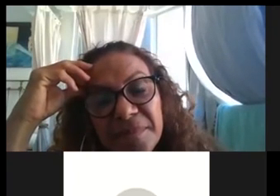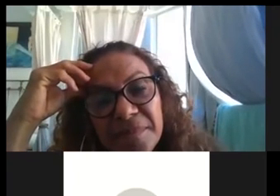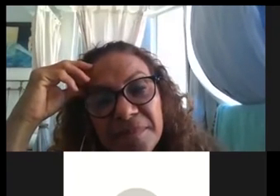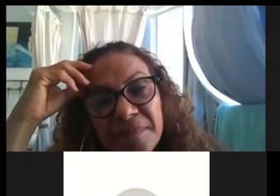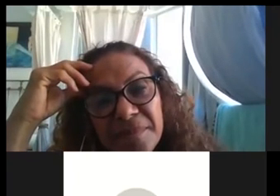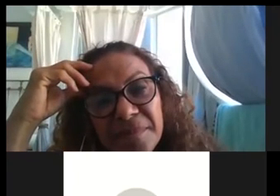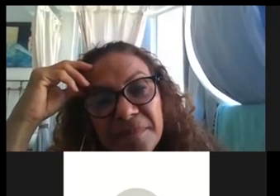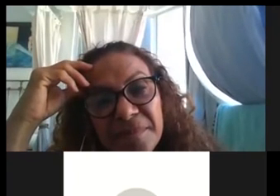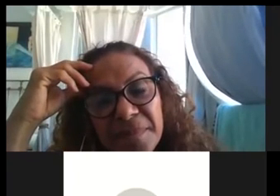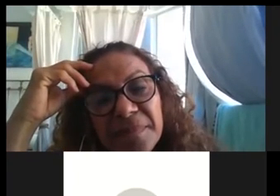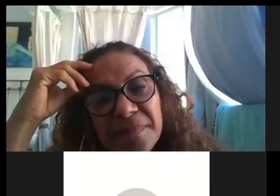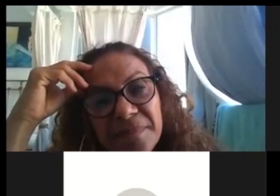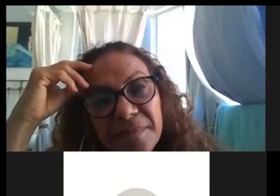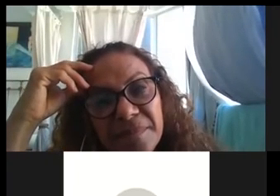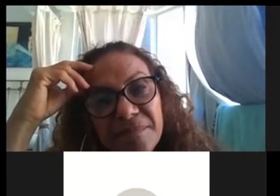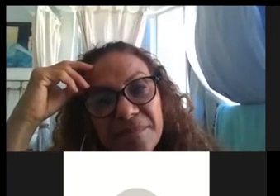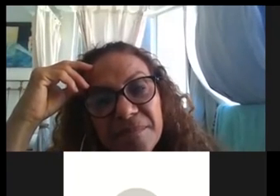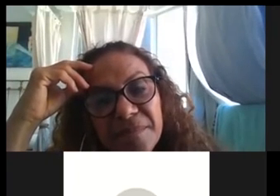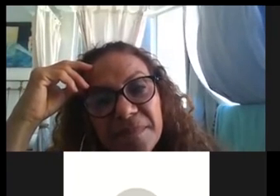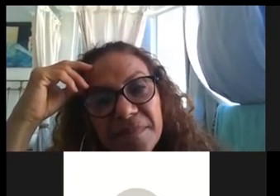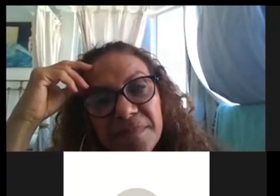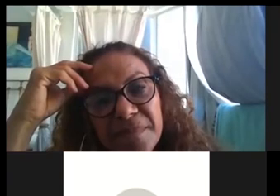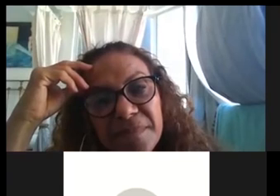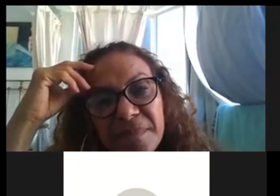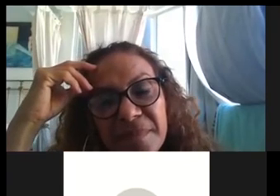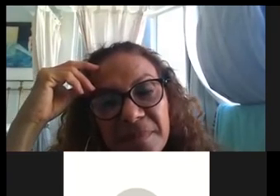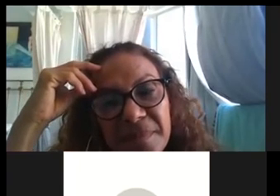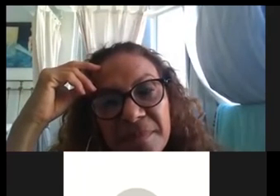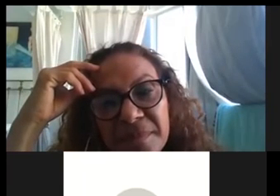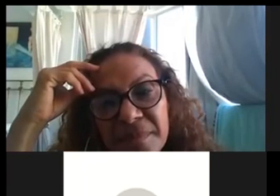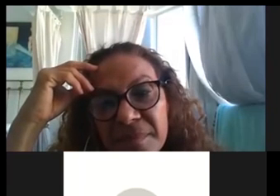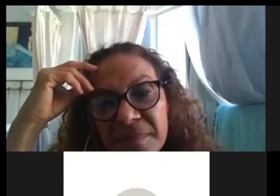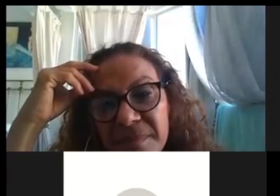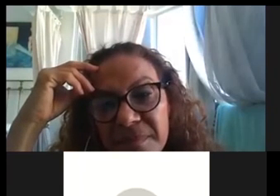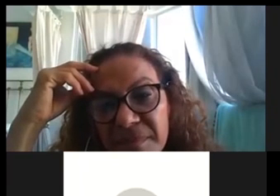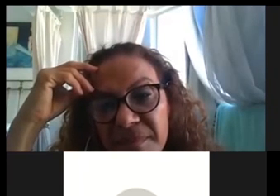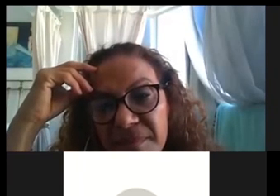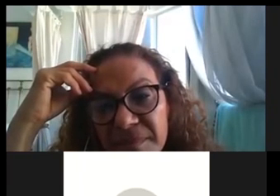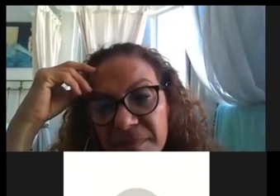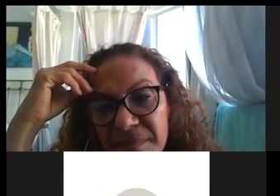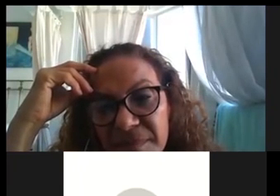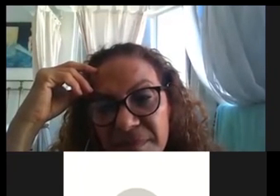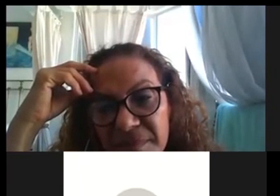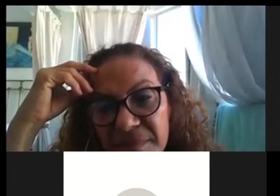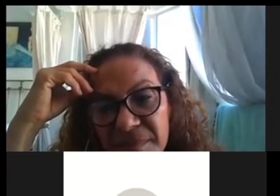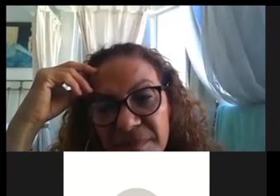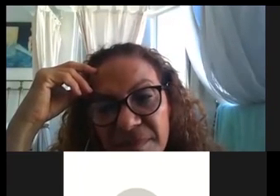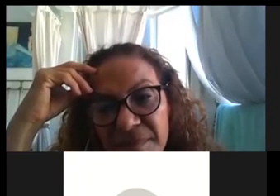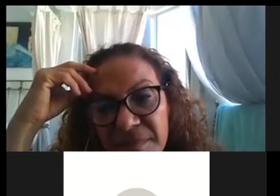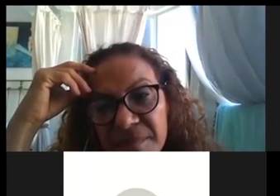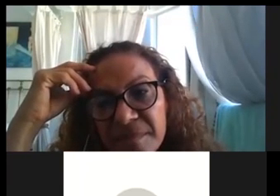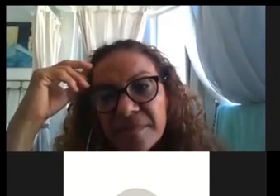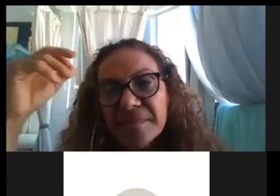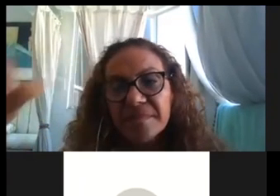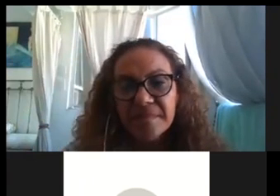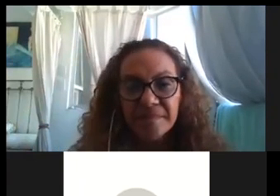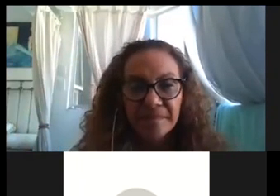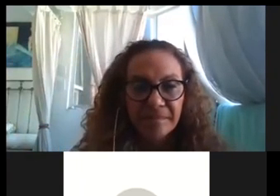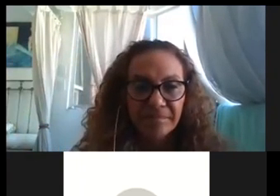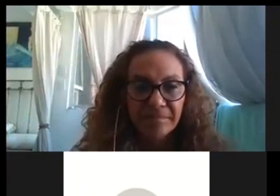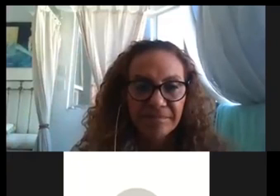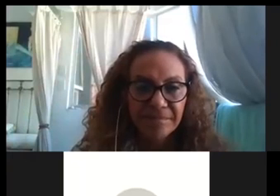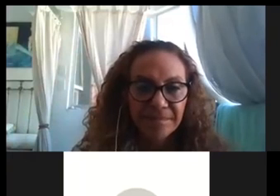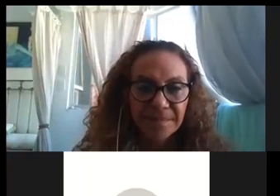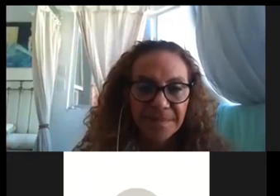que eu falei dos observadores? Se tiver mais alguém na sala, vocês têm que dizer que a pessoa está ali observando e que não está para observar as partes, está para